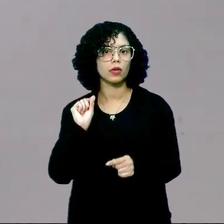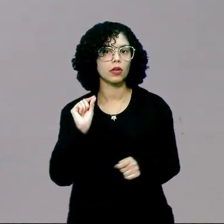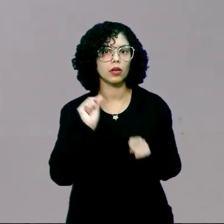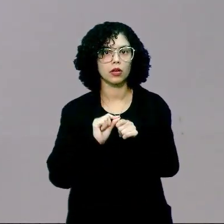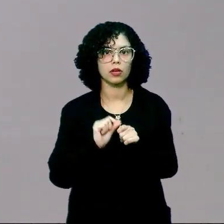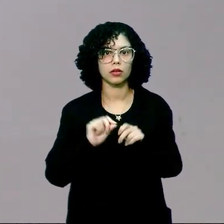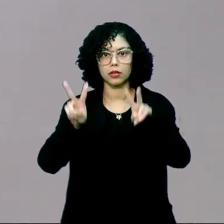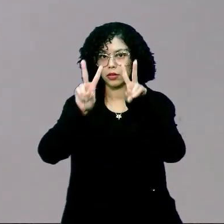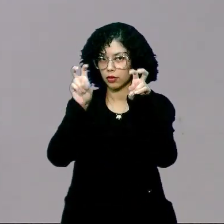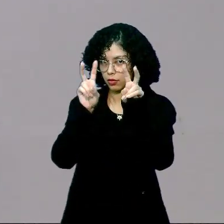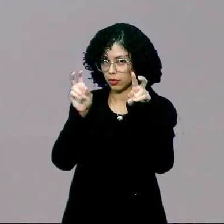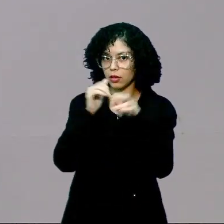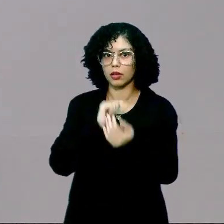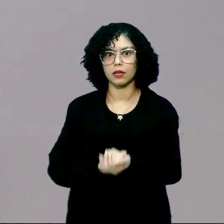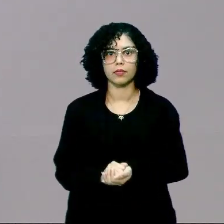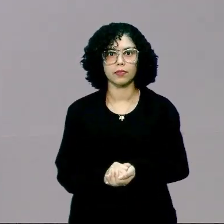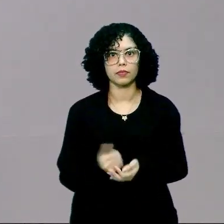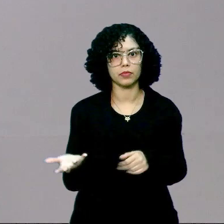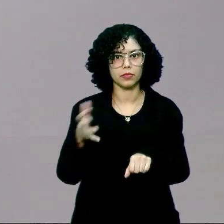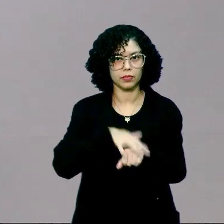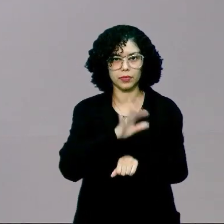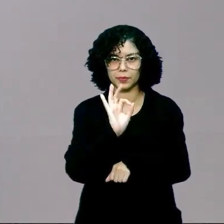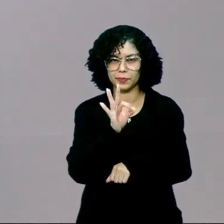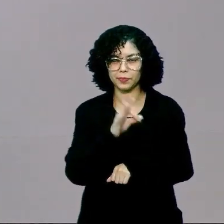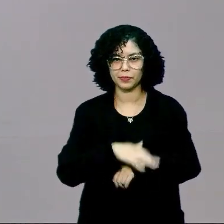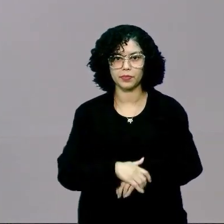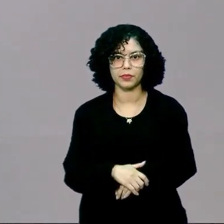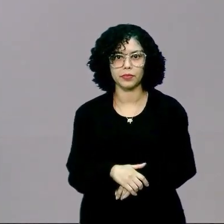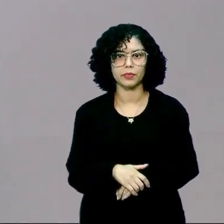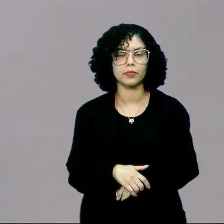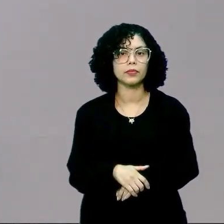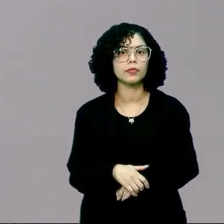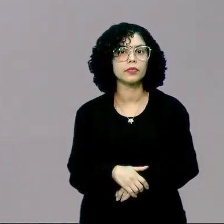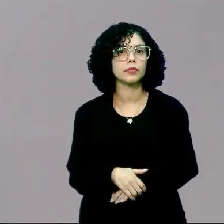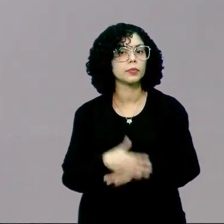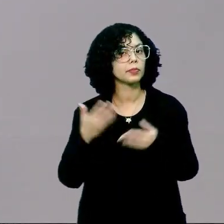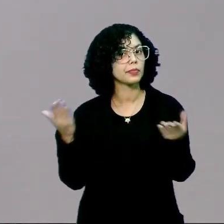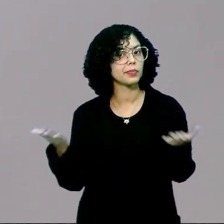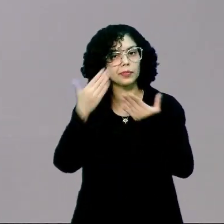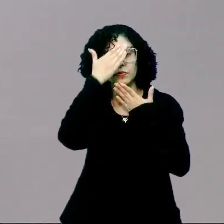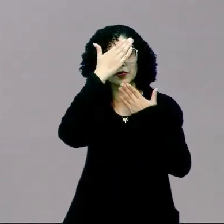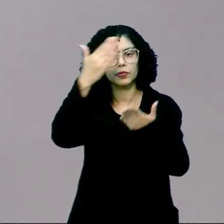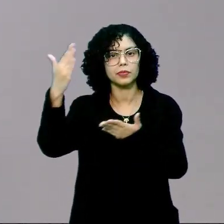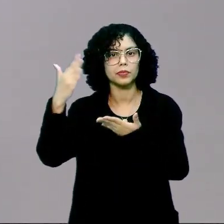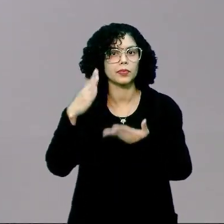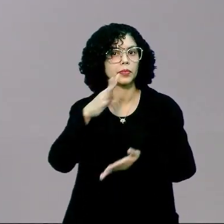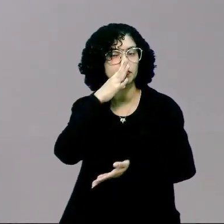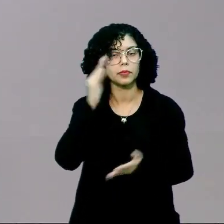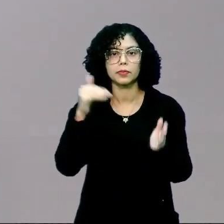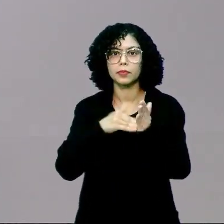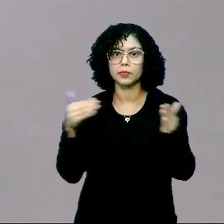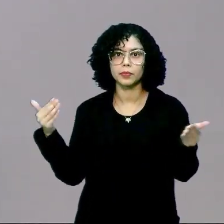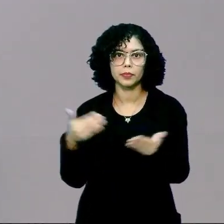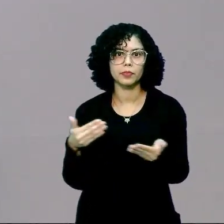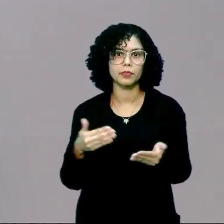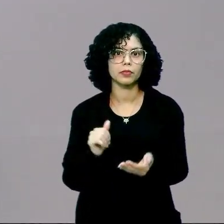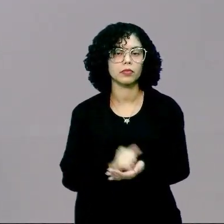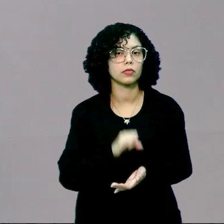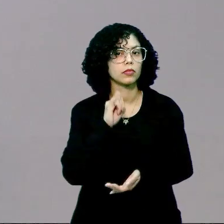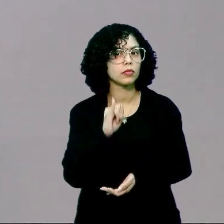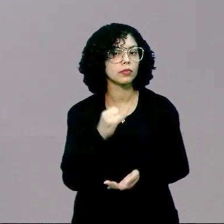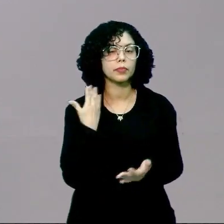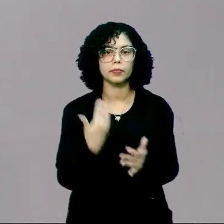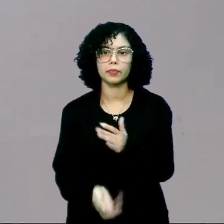eram os burgueses da nossa colônia, certo? Então, meus queridos, muito obrigado por ter assistido até aqui. Se